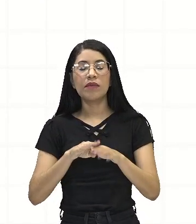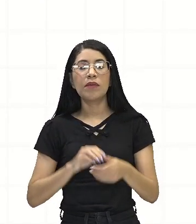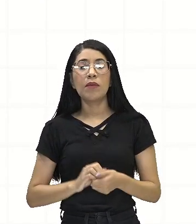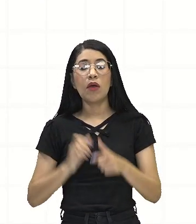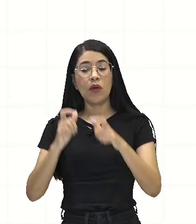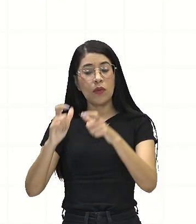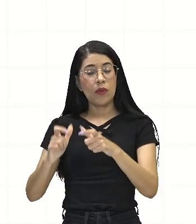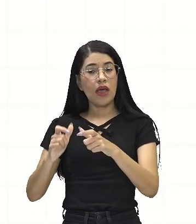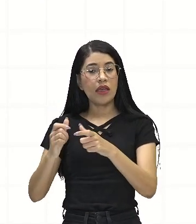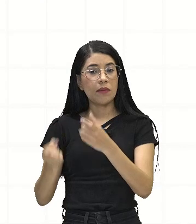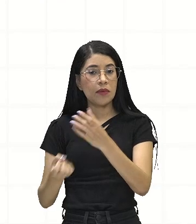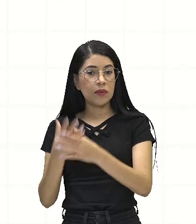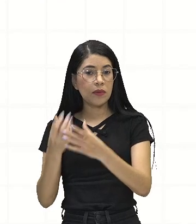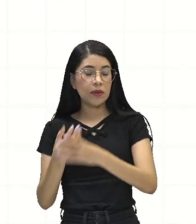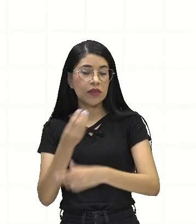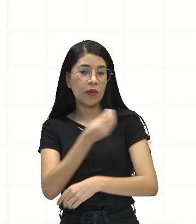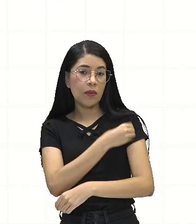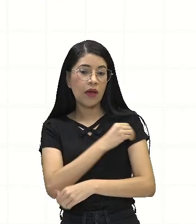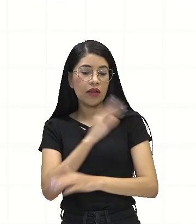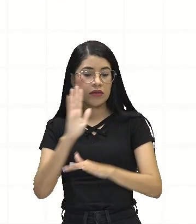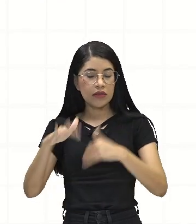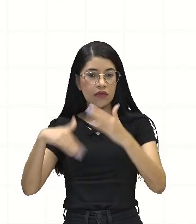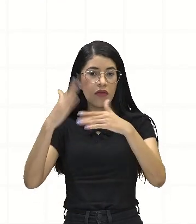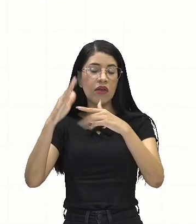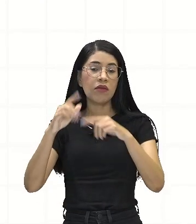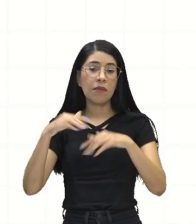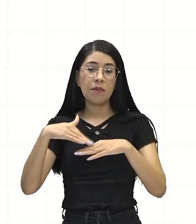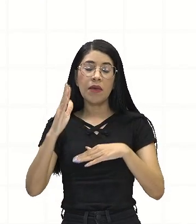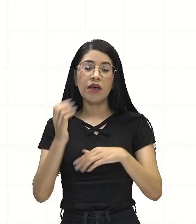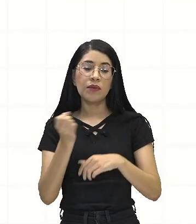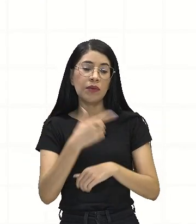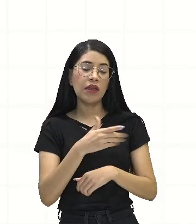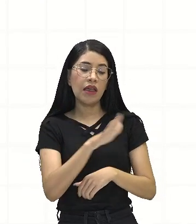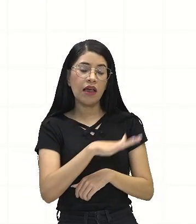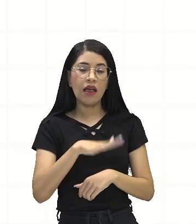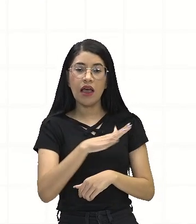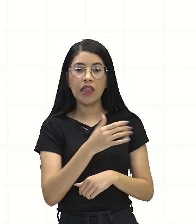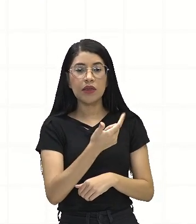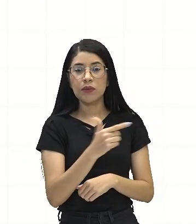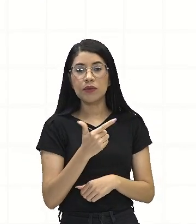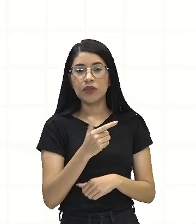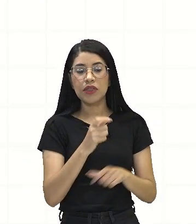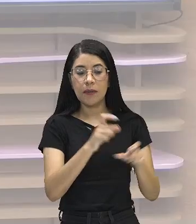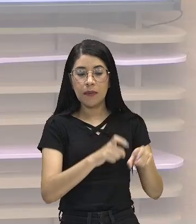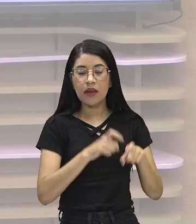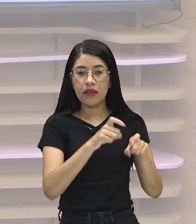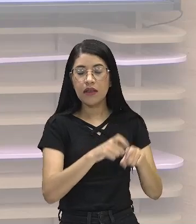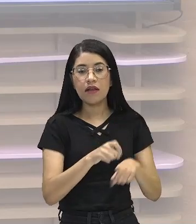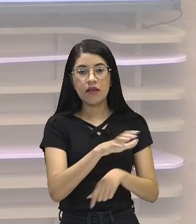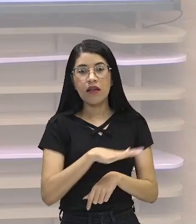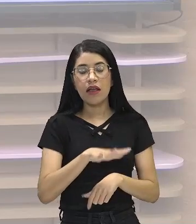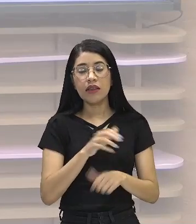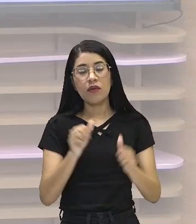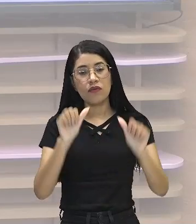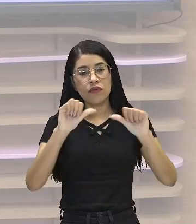acabaram tendo ali um crescimento econômico maior e outras áreas elas acabaram com a